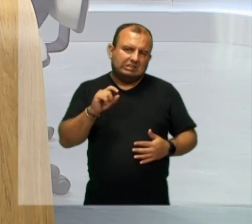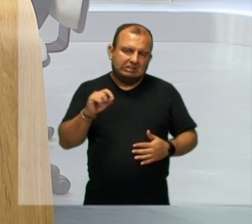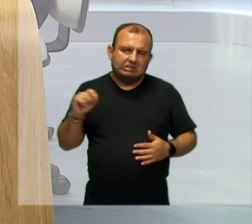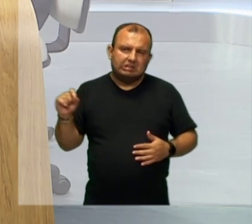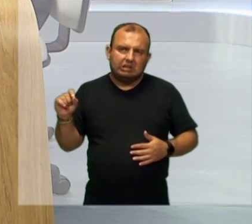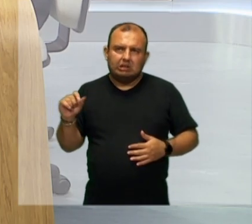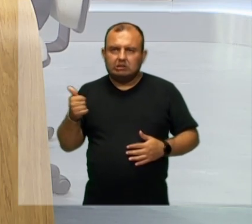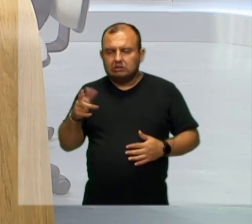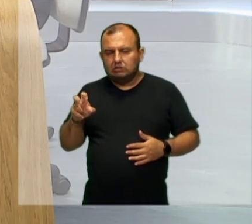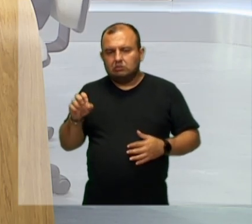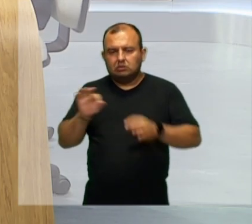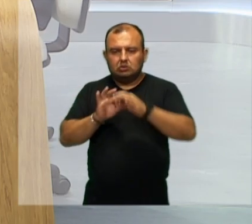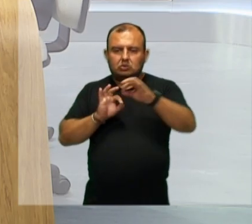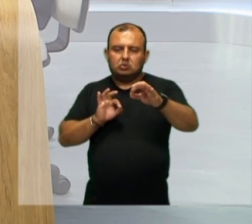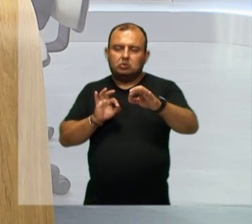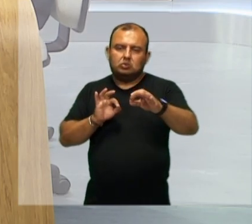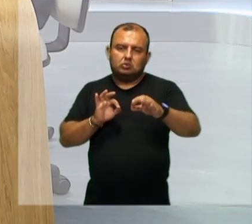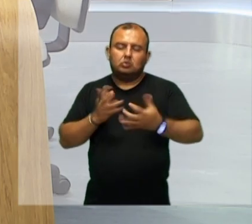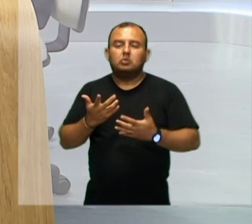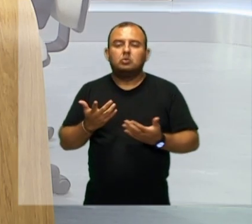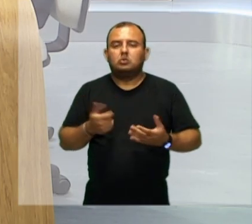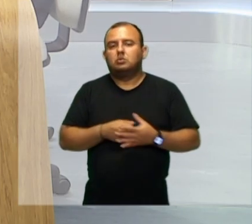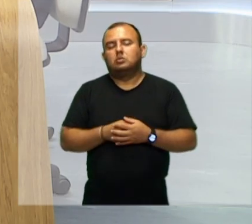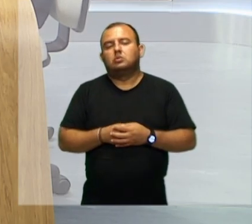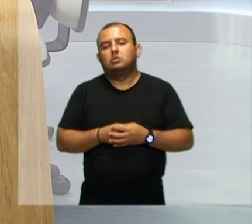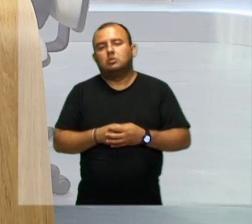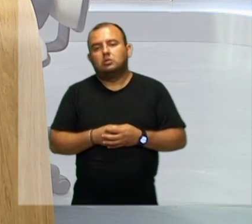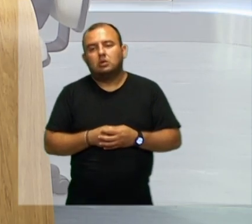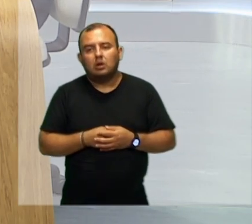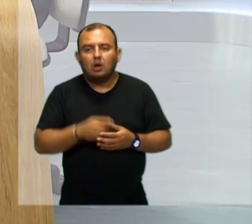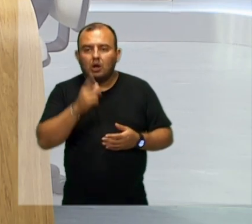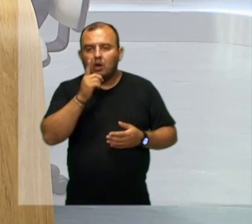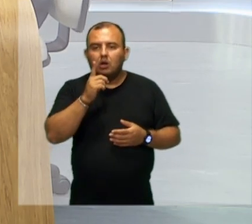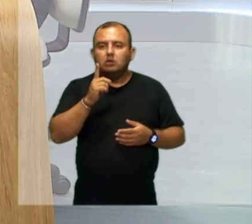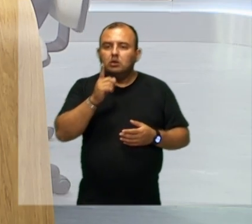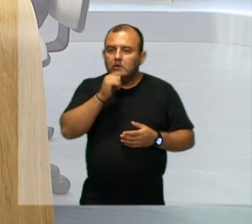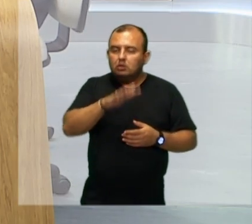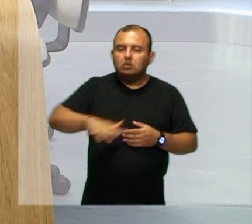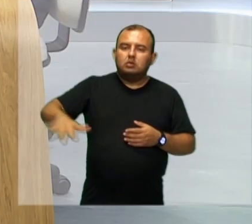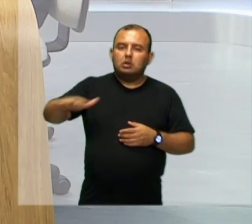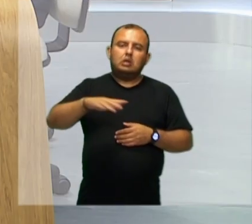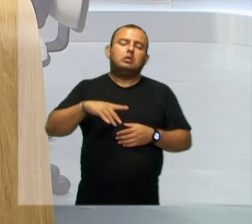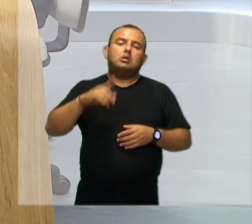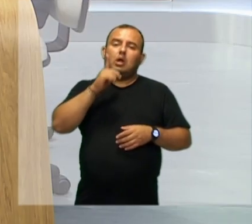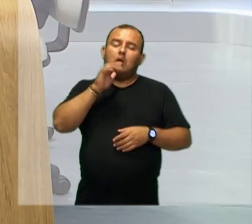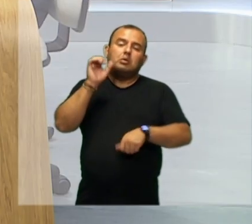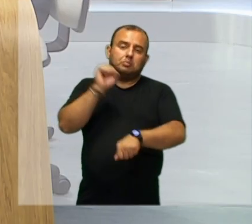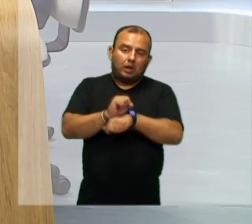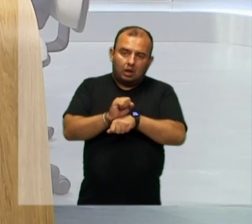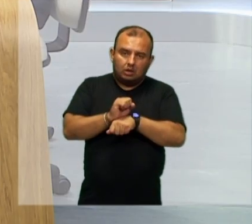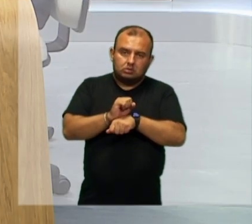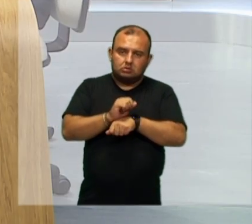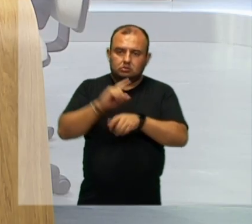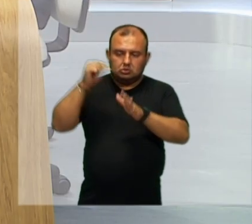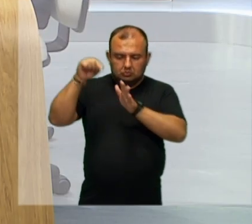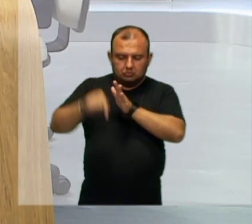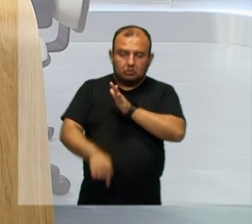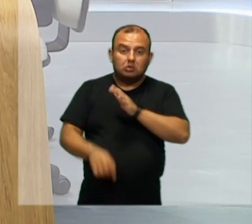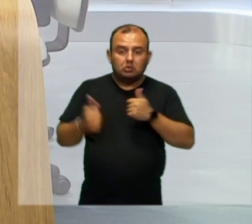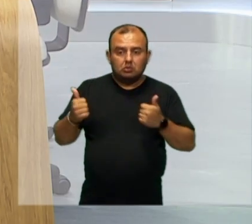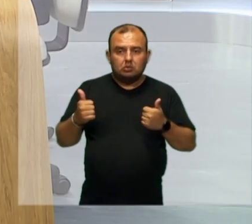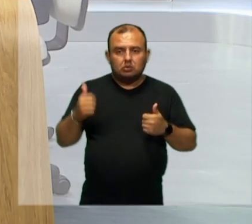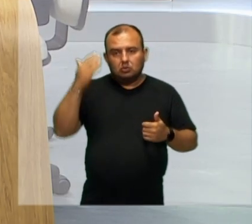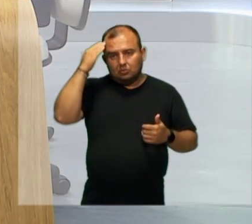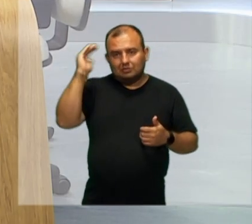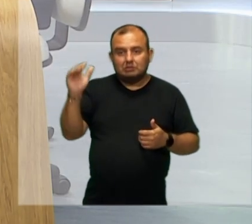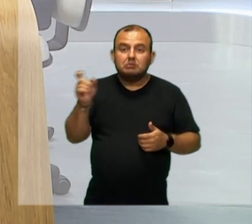150 de largura, ela oscila um pouquinho. Mas ela é um lago, então a água é parada e a profundidade é boa. Curitiba